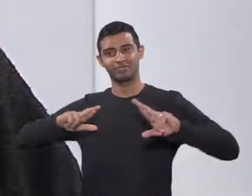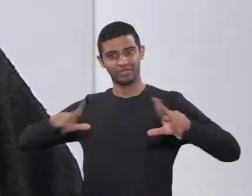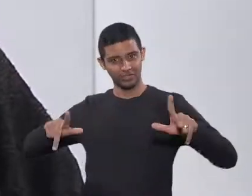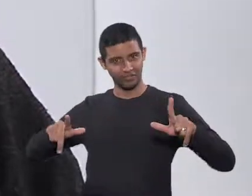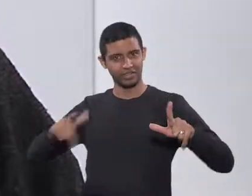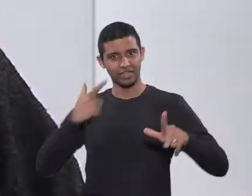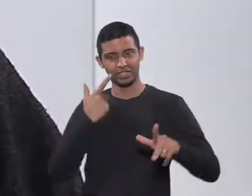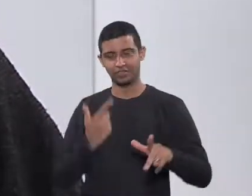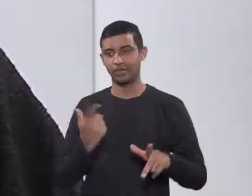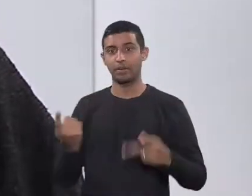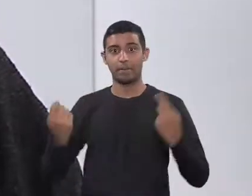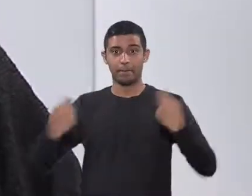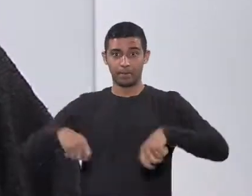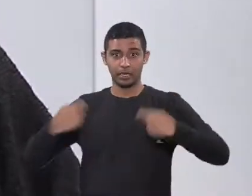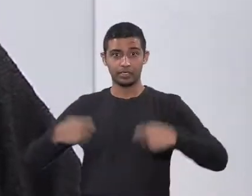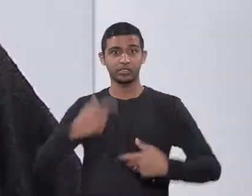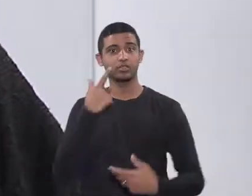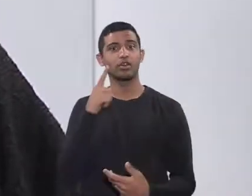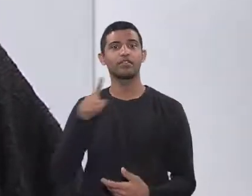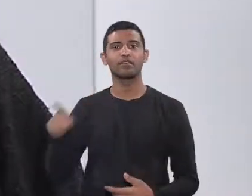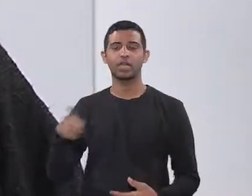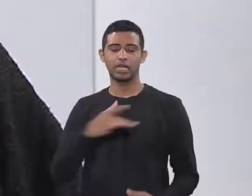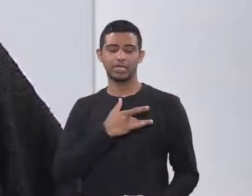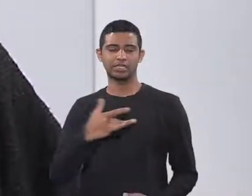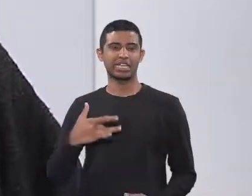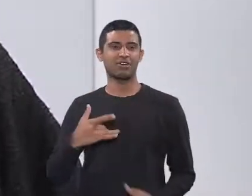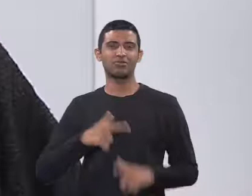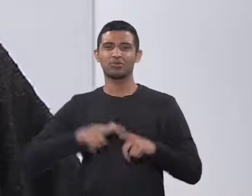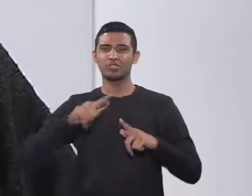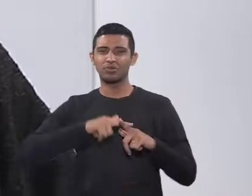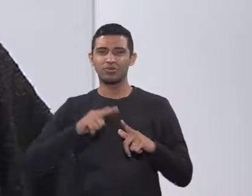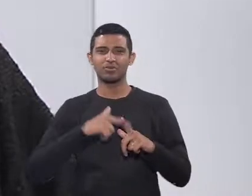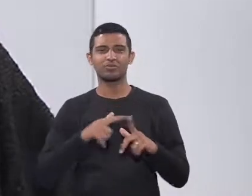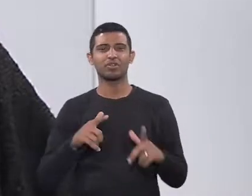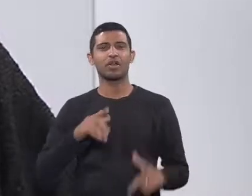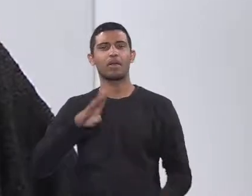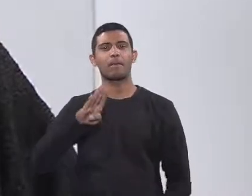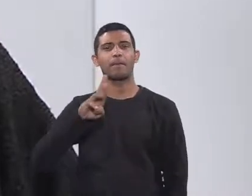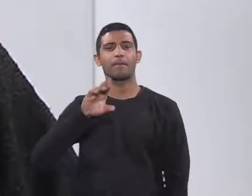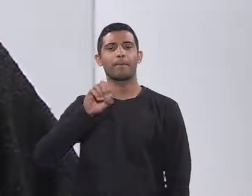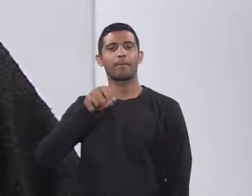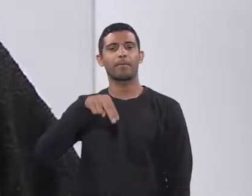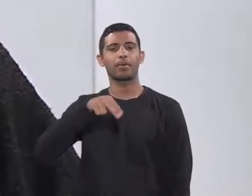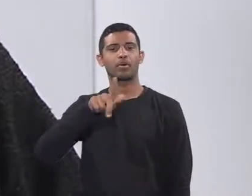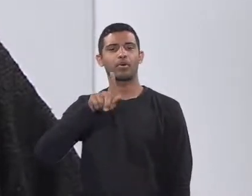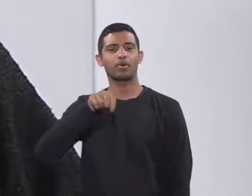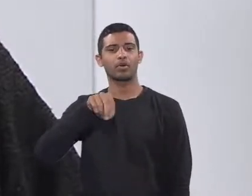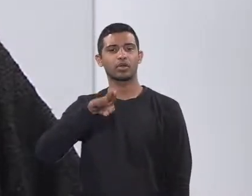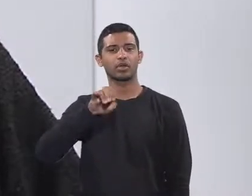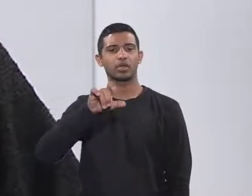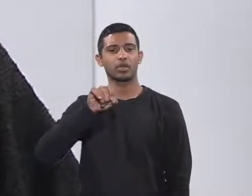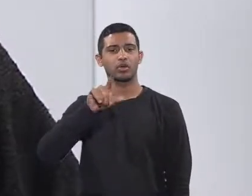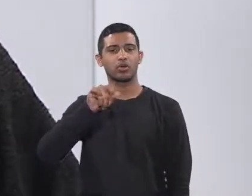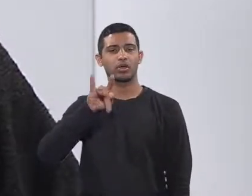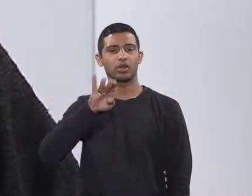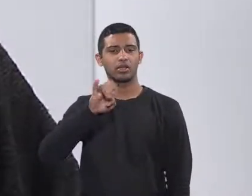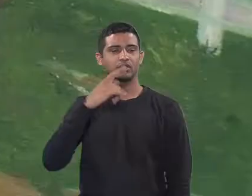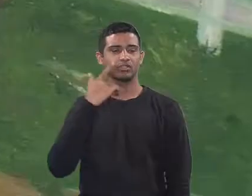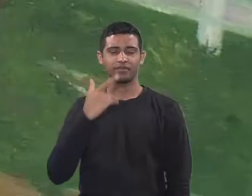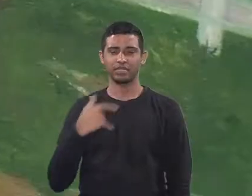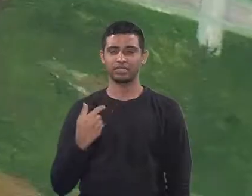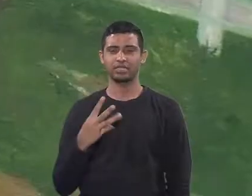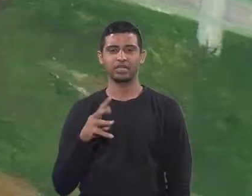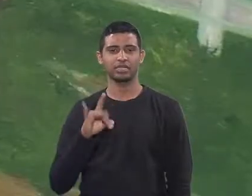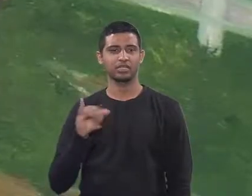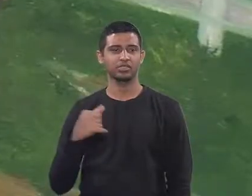uma necessidade de saúde, ele teve bronquiolite com 30 dias, então foi me recomendado que ele começasse a